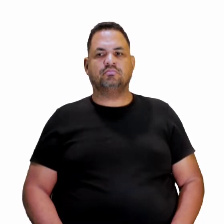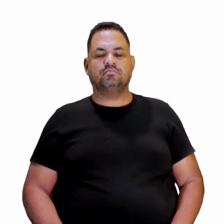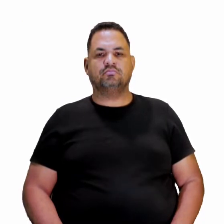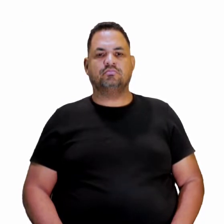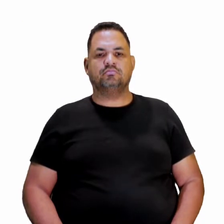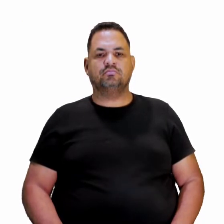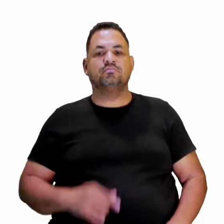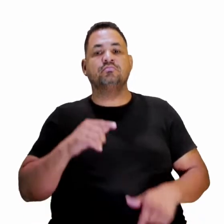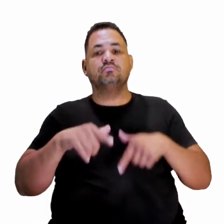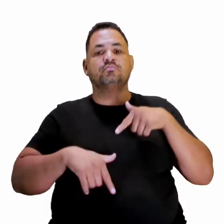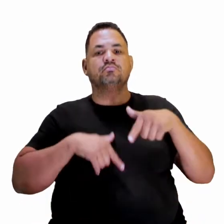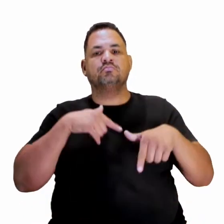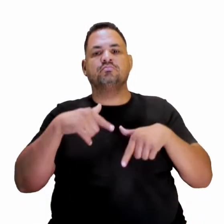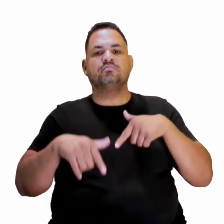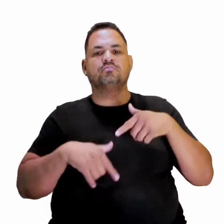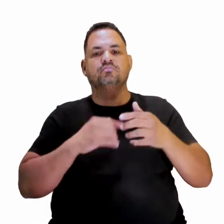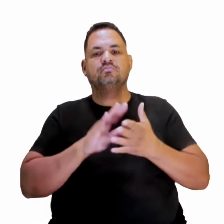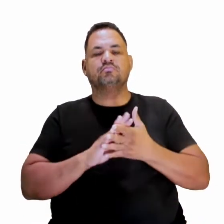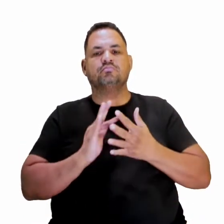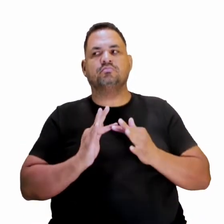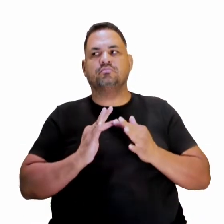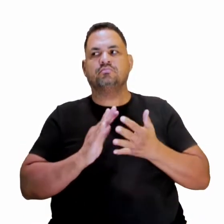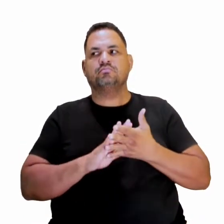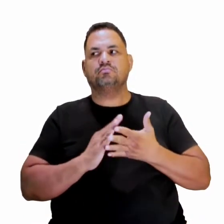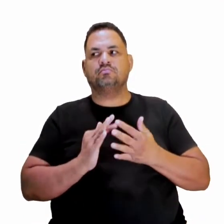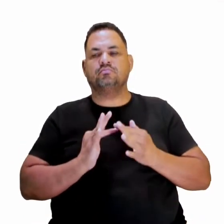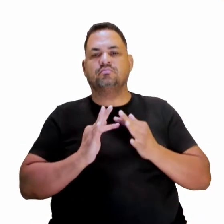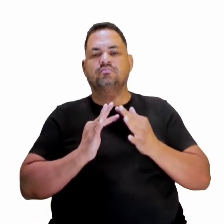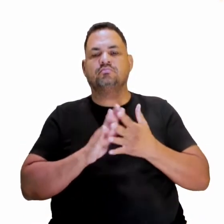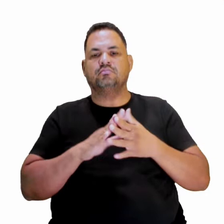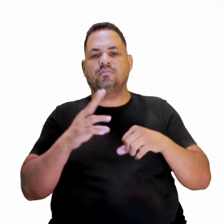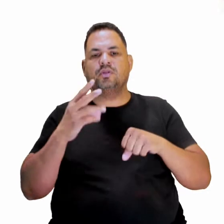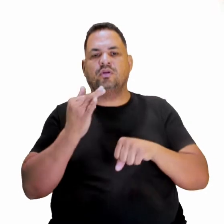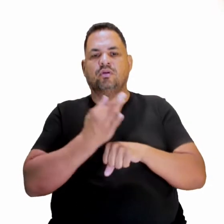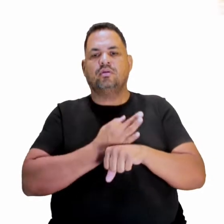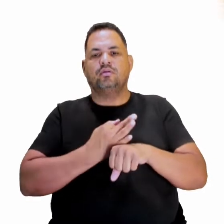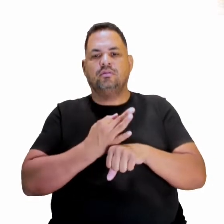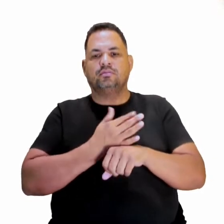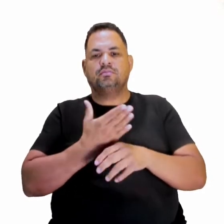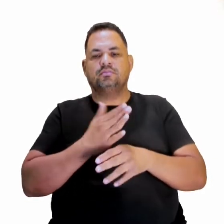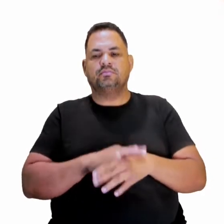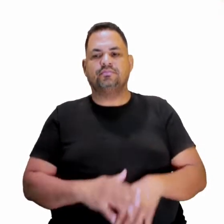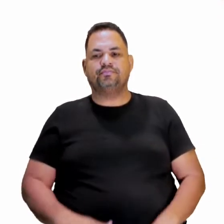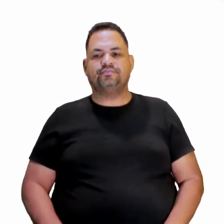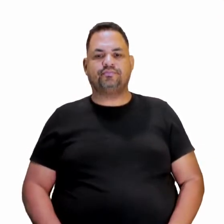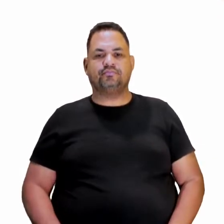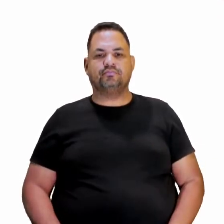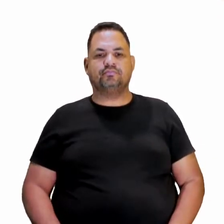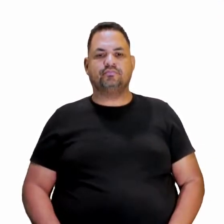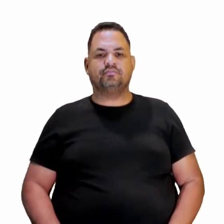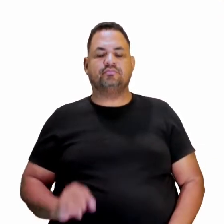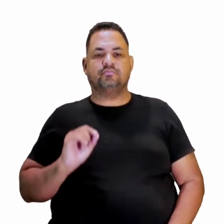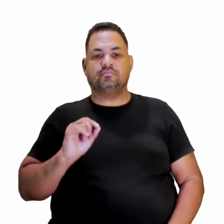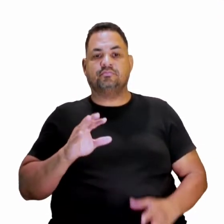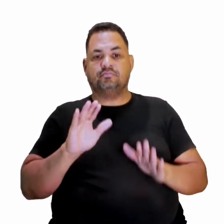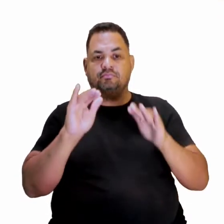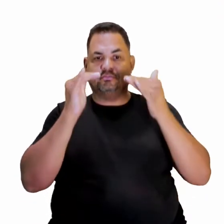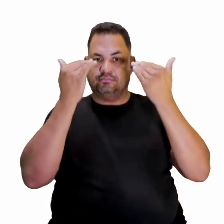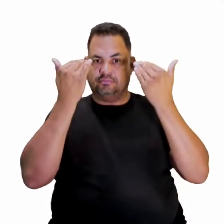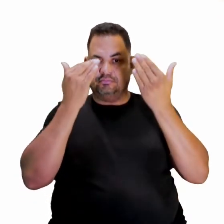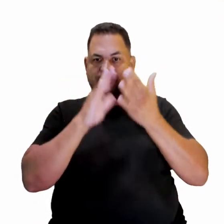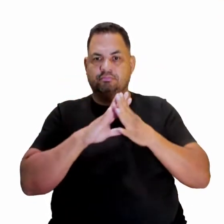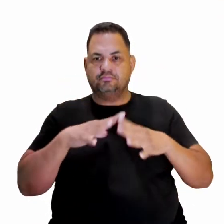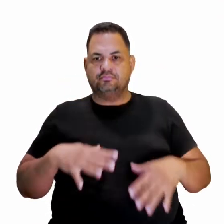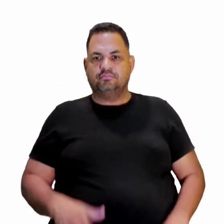holiday? Você trabalhou no último feriado? Aí aqui é uma trick, olha aí, olha. Presta bem atenção que você na aula passada aprendeu